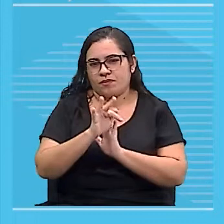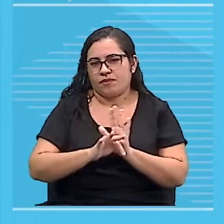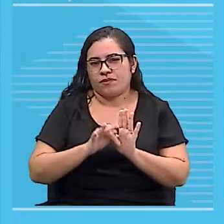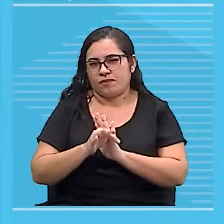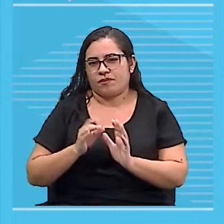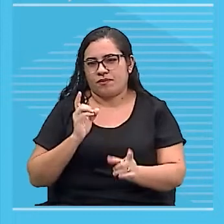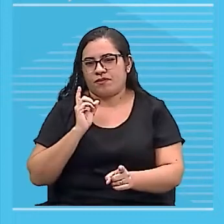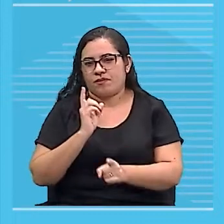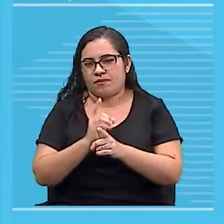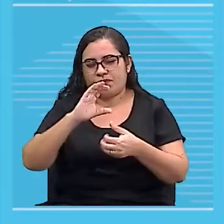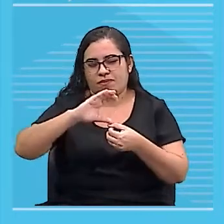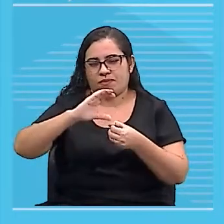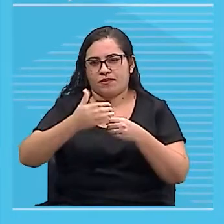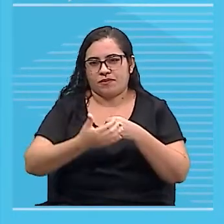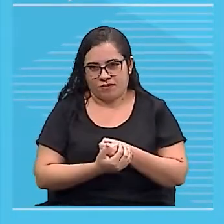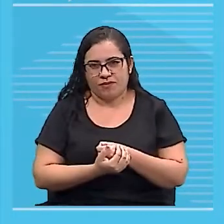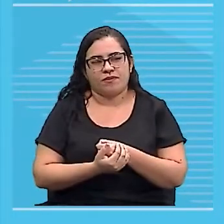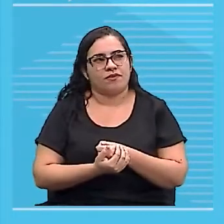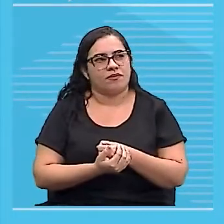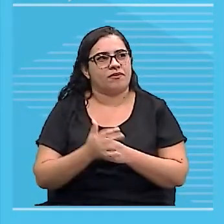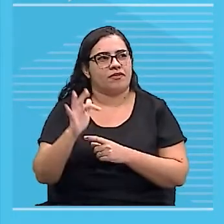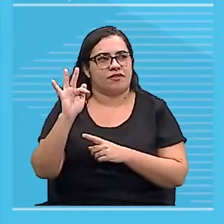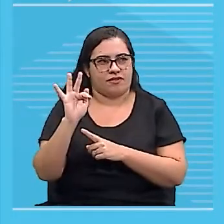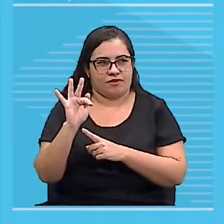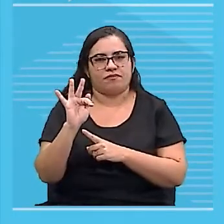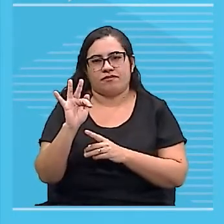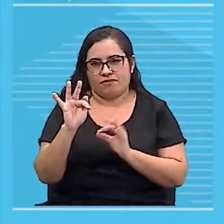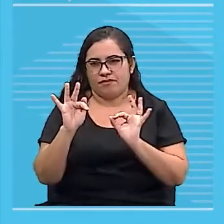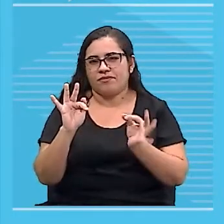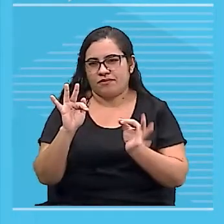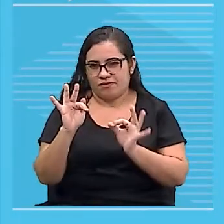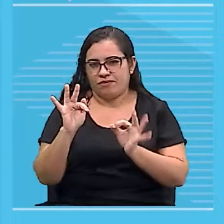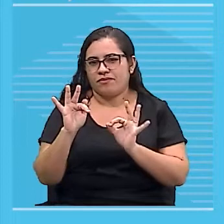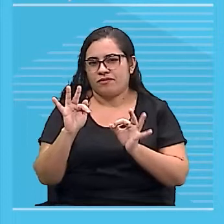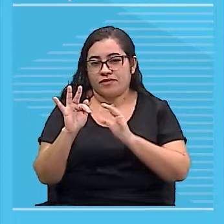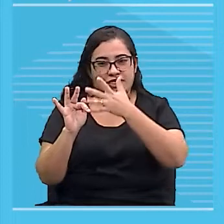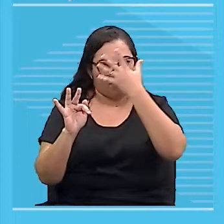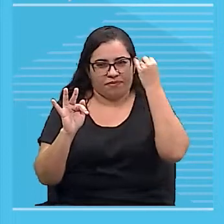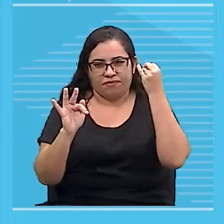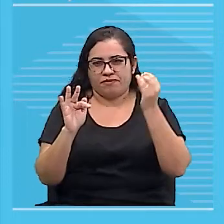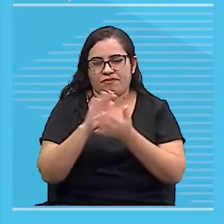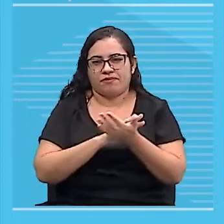a capacitância em Farad, beleza? Não esquecer desse detalhe.